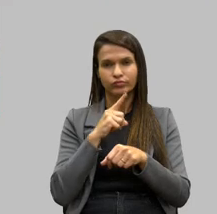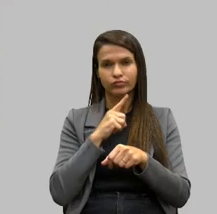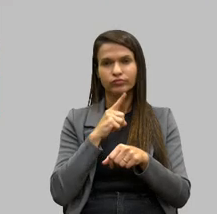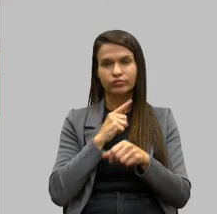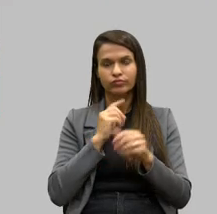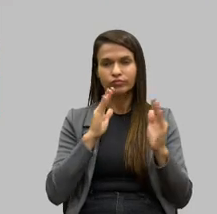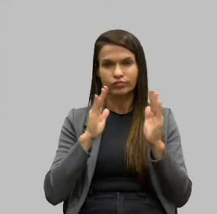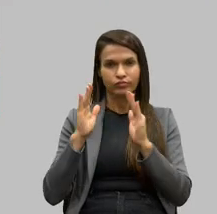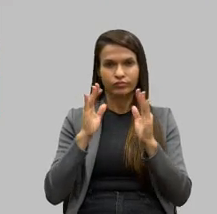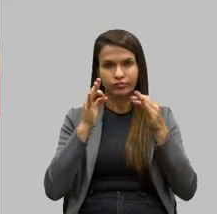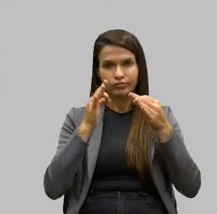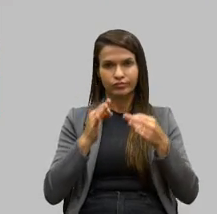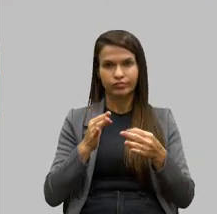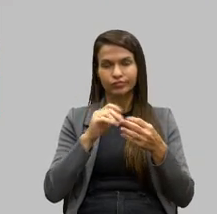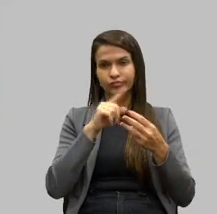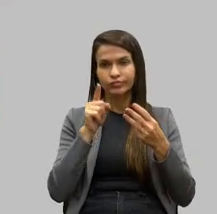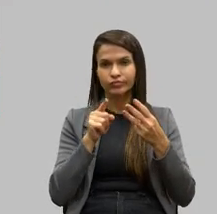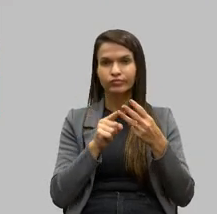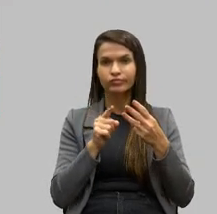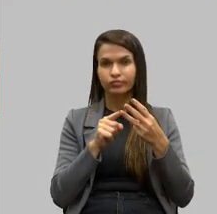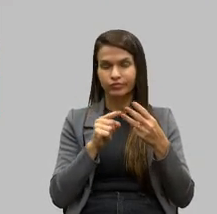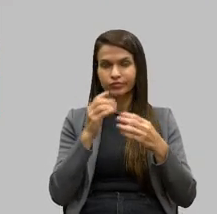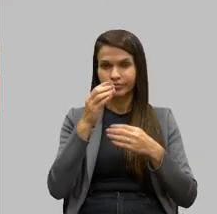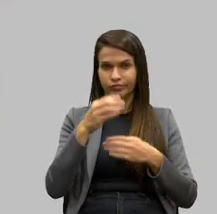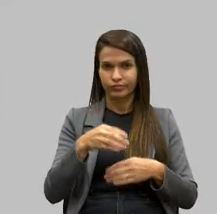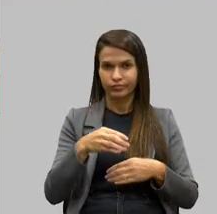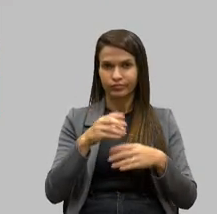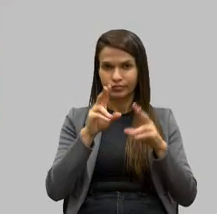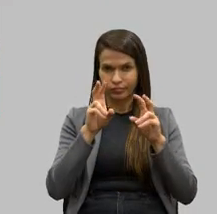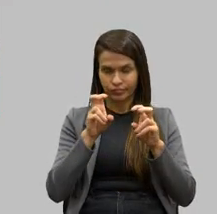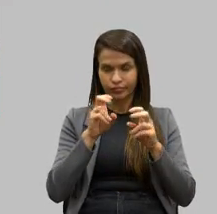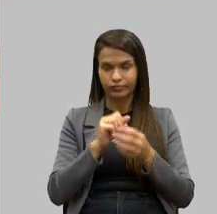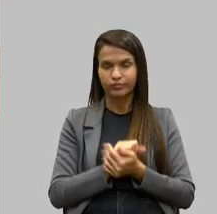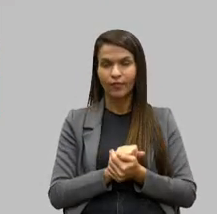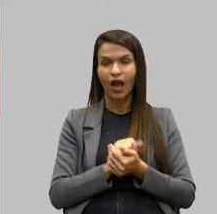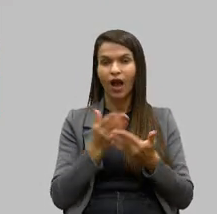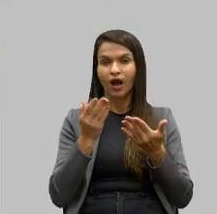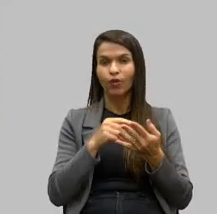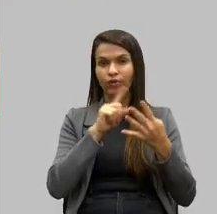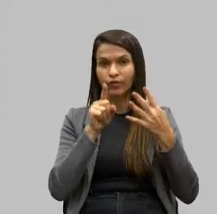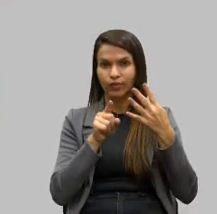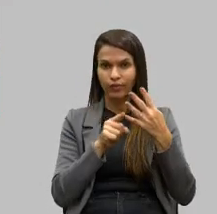Esse é o terceiro ponto do concurso público. Vamos para o quarto ponto.